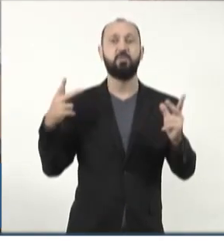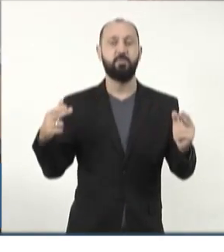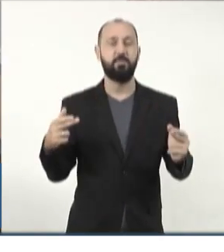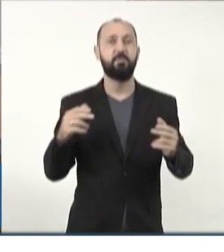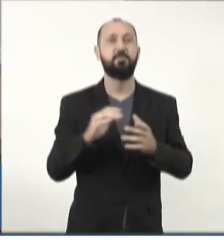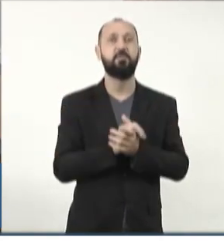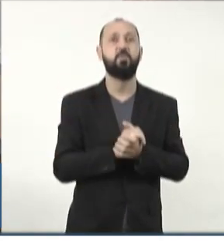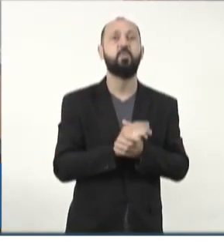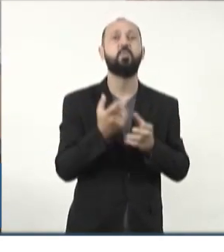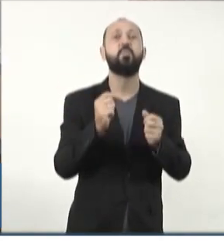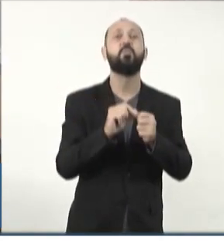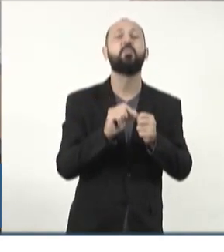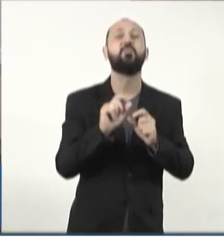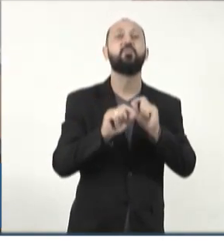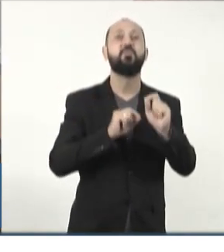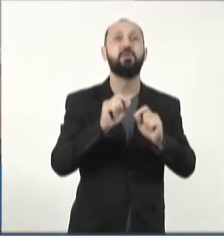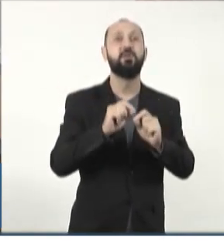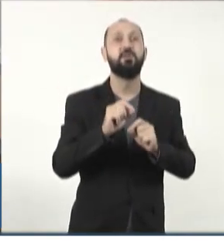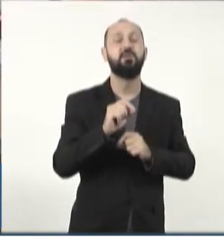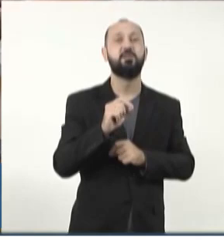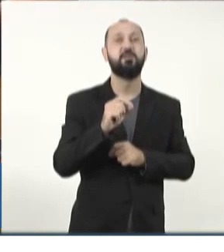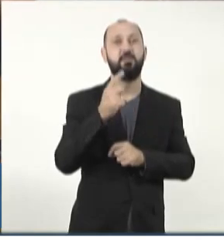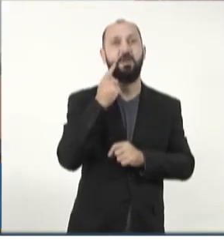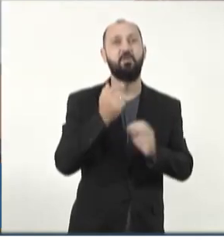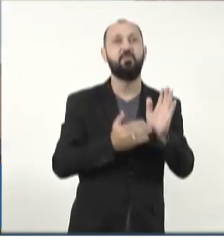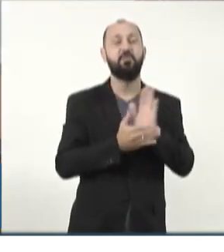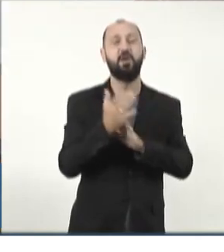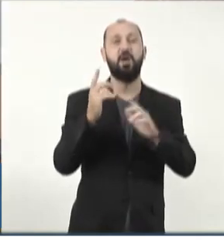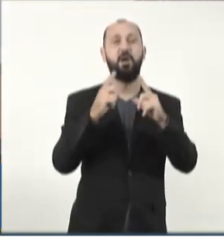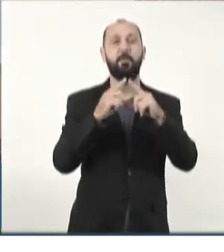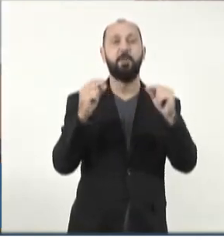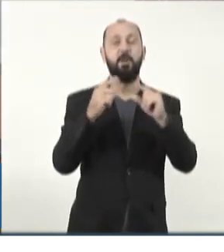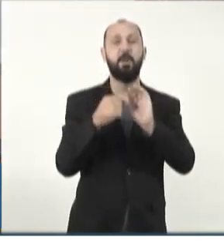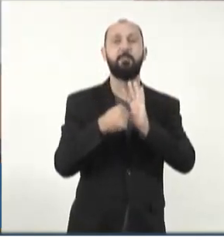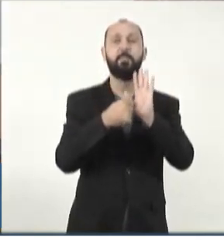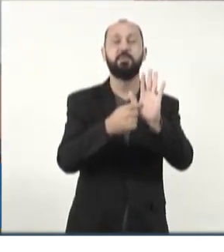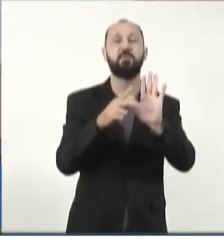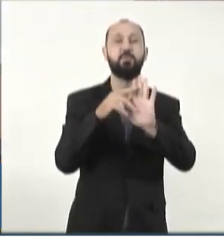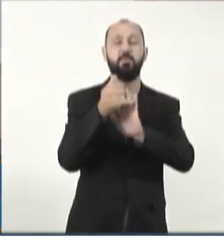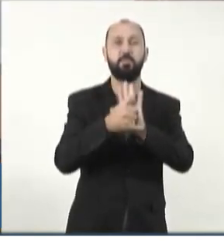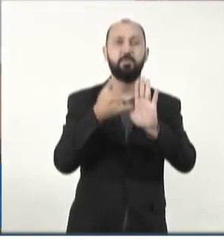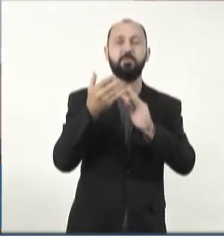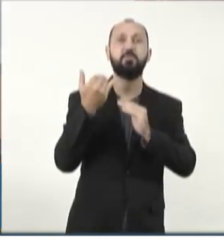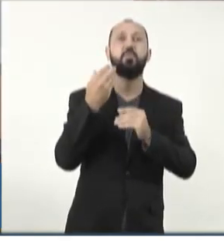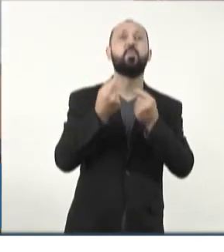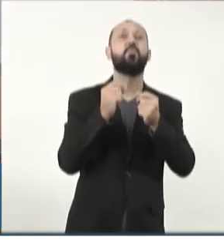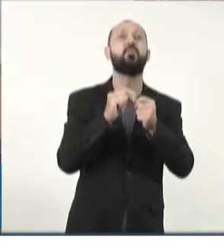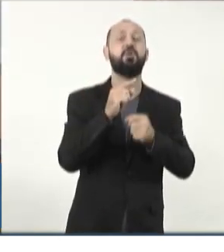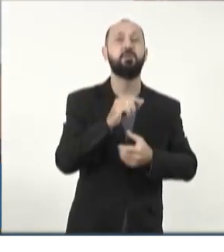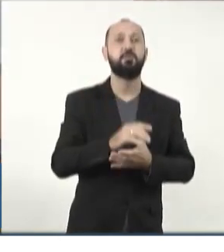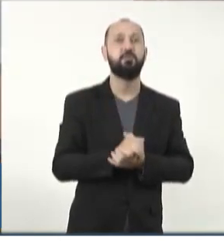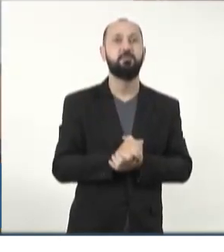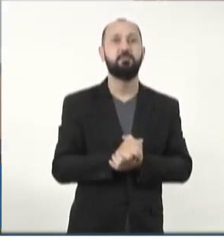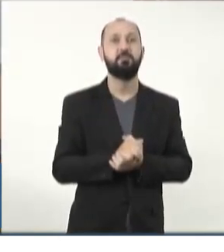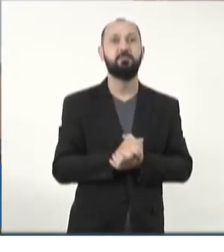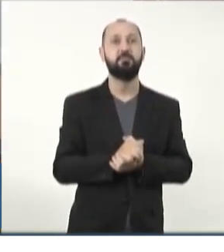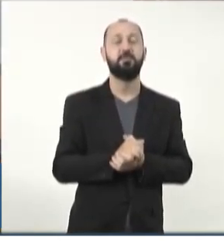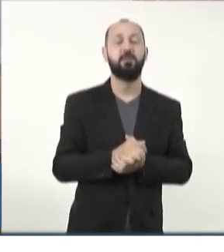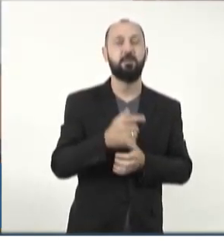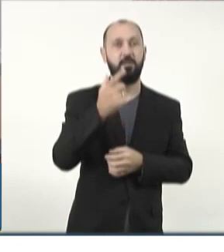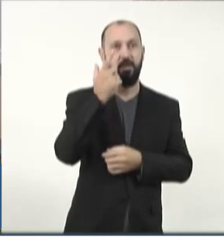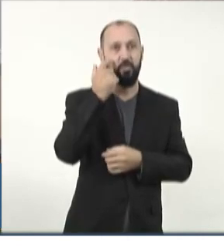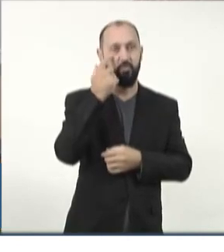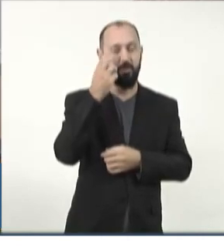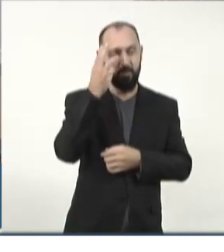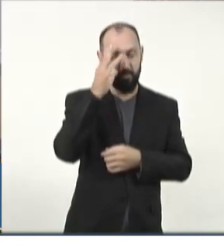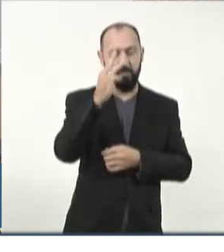caçula, Antônio. Que jeito que é para... A Clarissa foi a Brasília apresentar o nosso projeto recentemente. Como é que foi, Clarissa? Elas choraram 3 dias